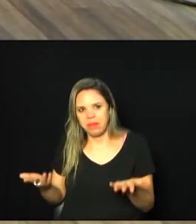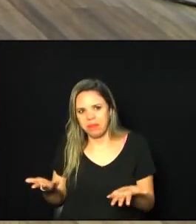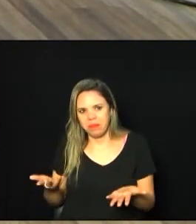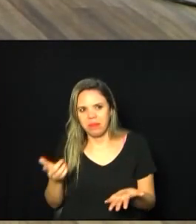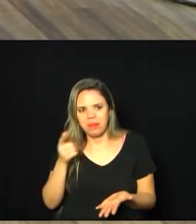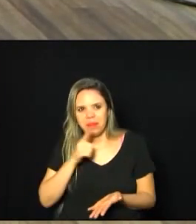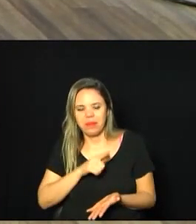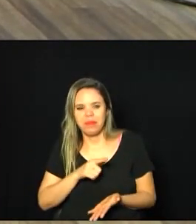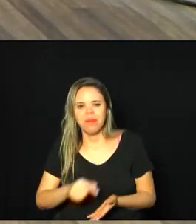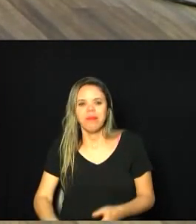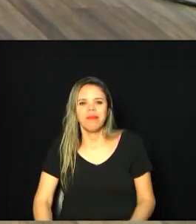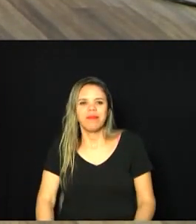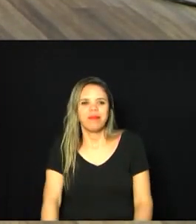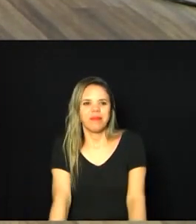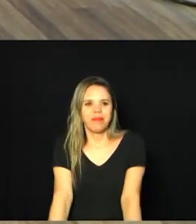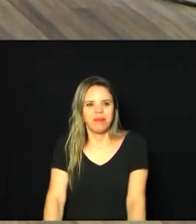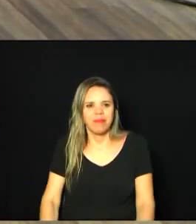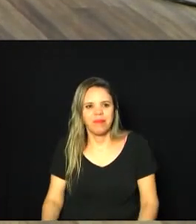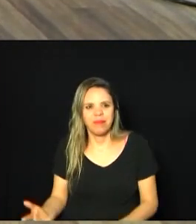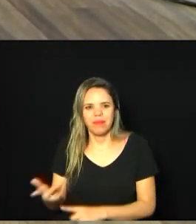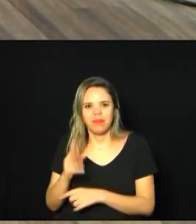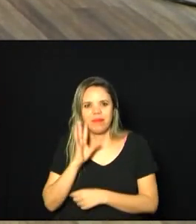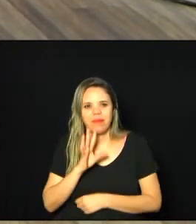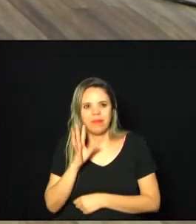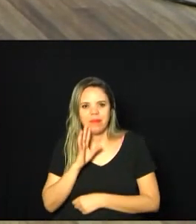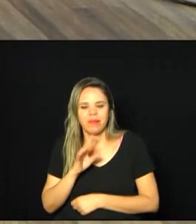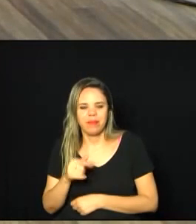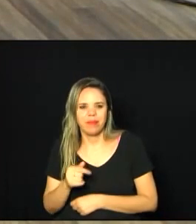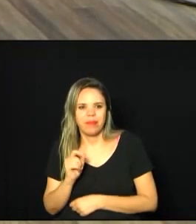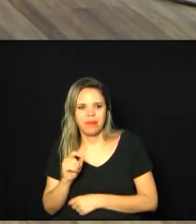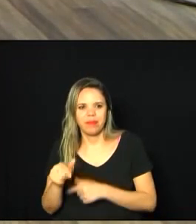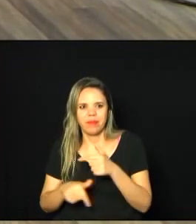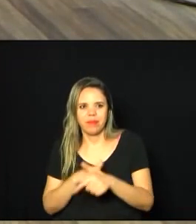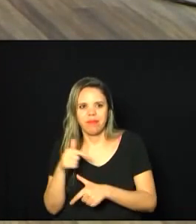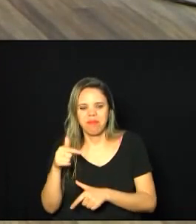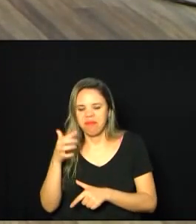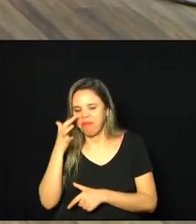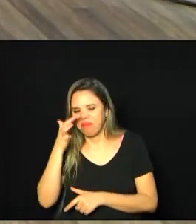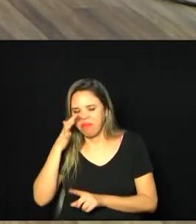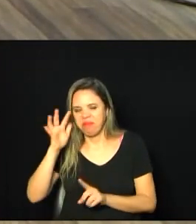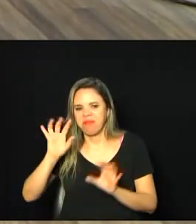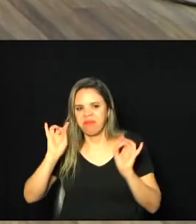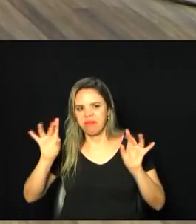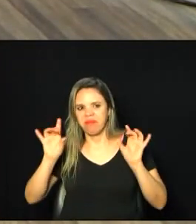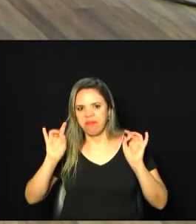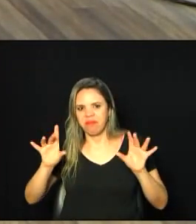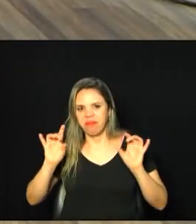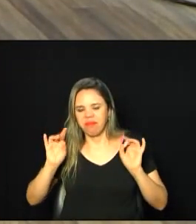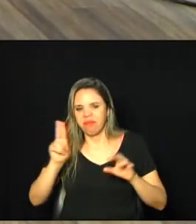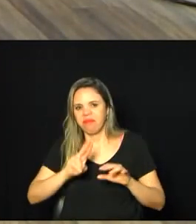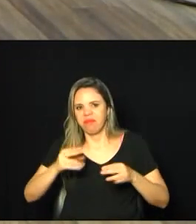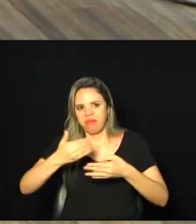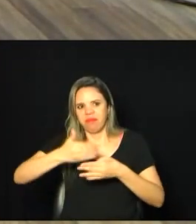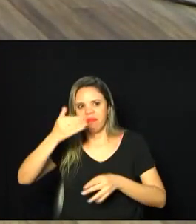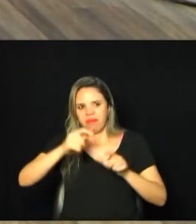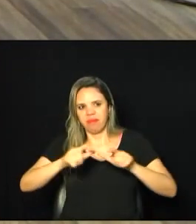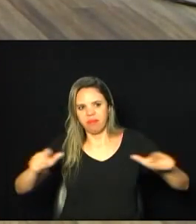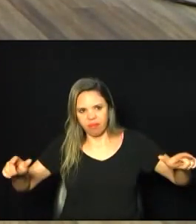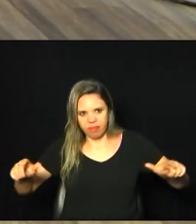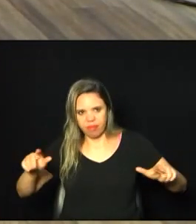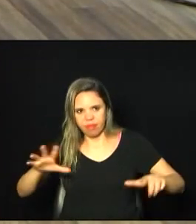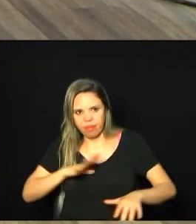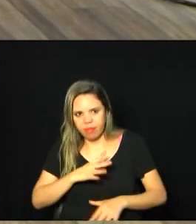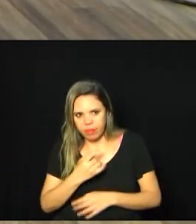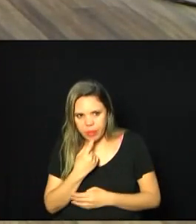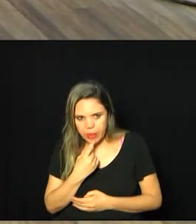não consegue aí uma arte bacana, porque que trabalho fantástico essa ocupação de espaços, né, na